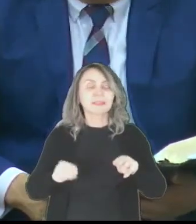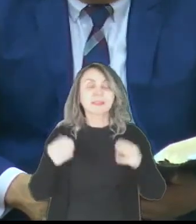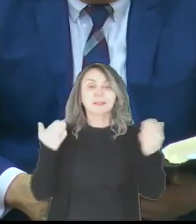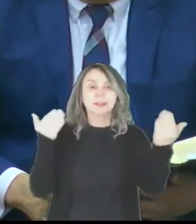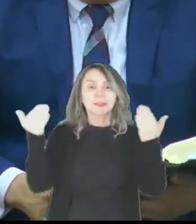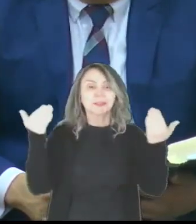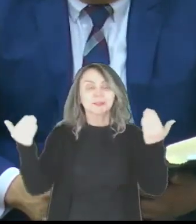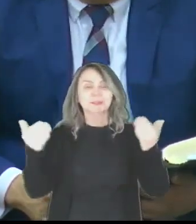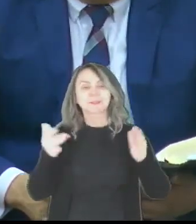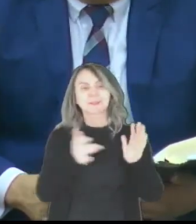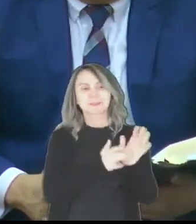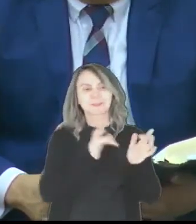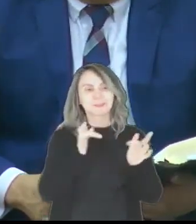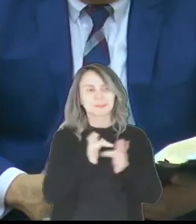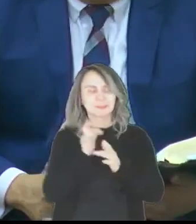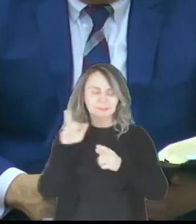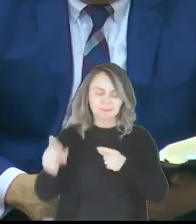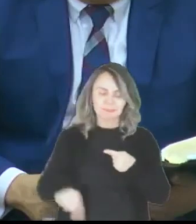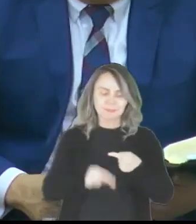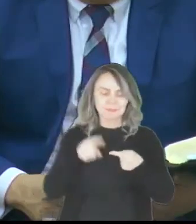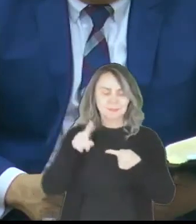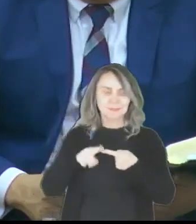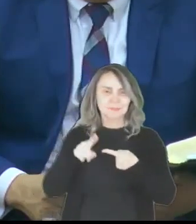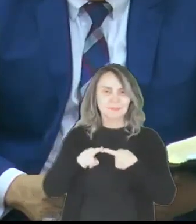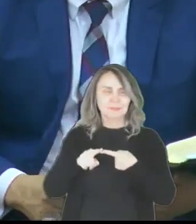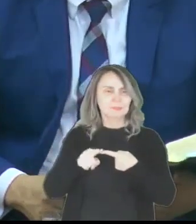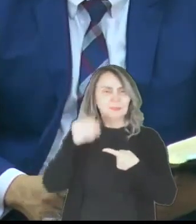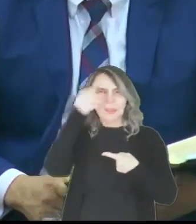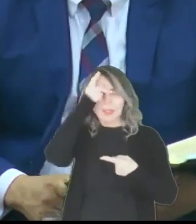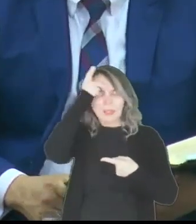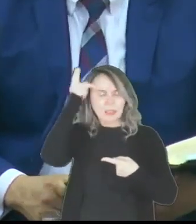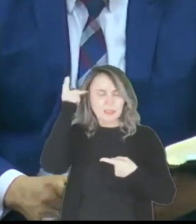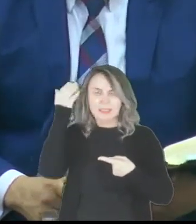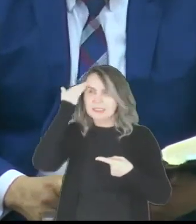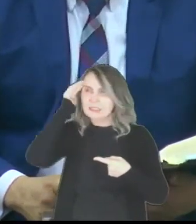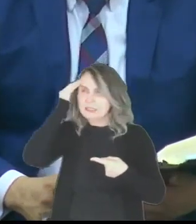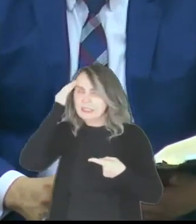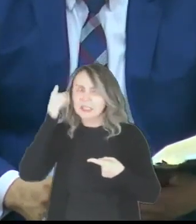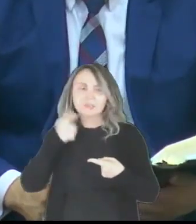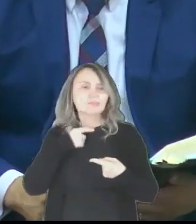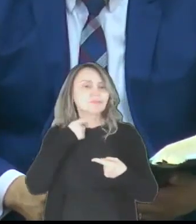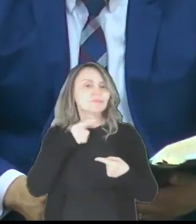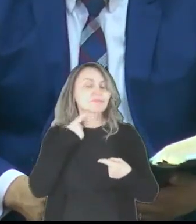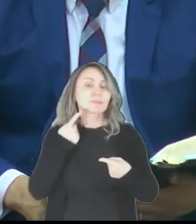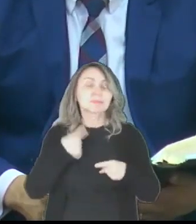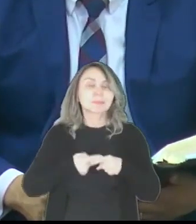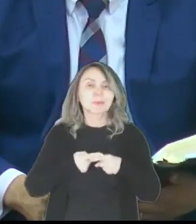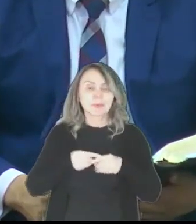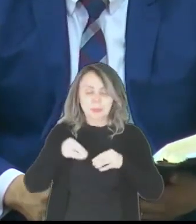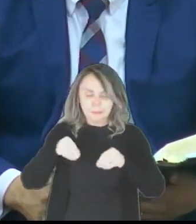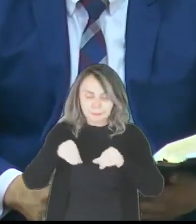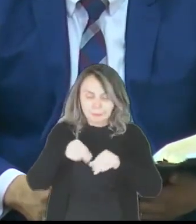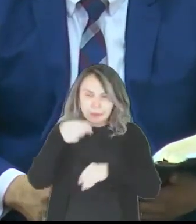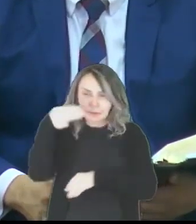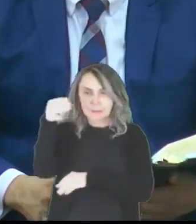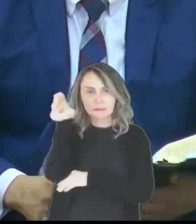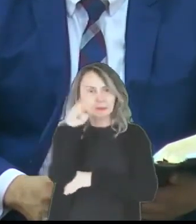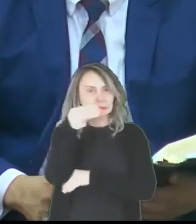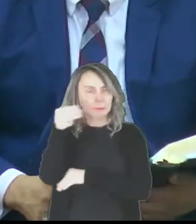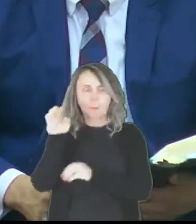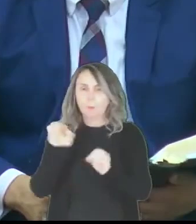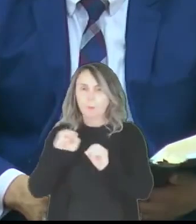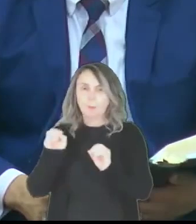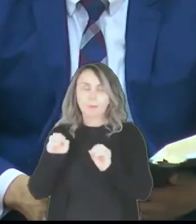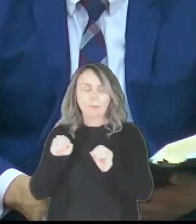aquele maná era uma coisa incompreensível. Porque não era farinha de trigo, não era farinha de